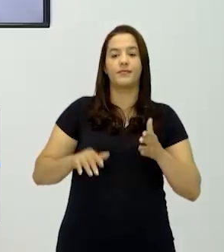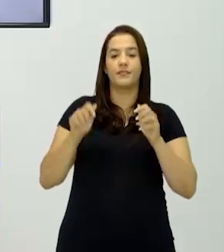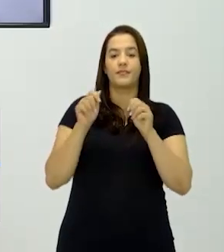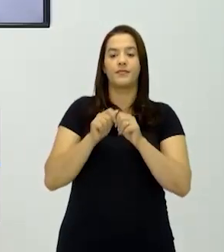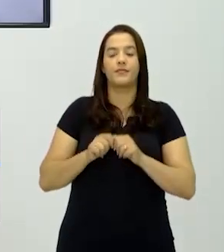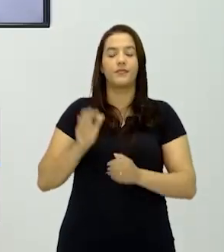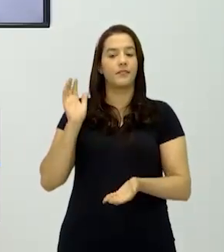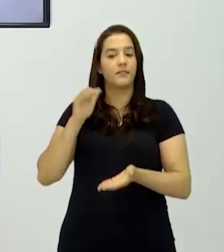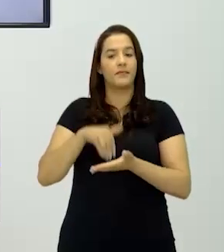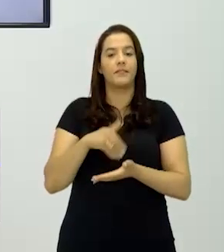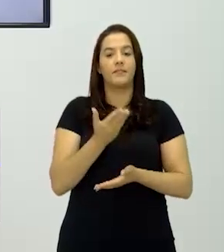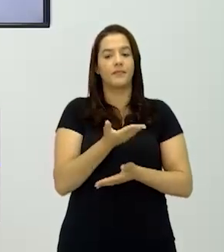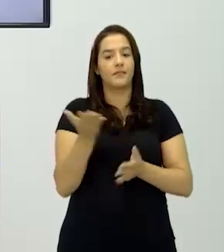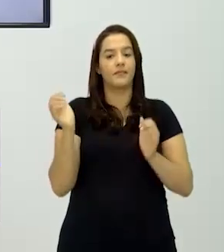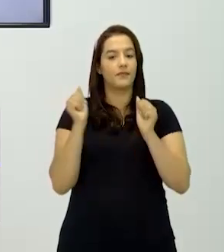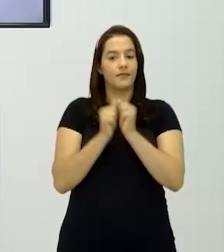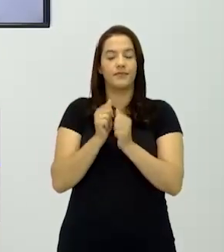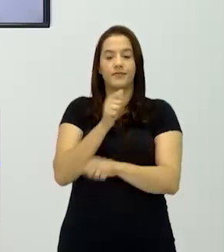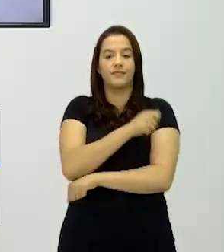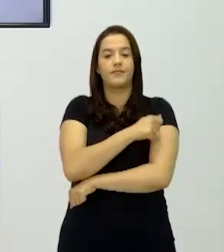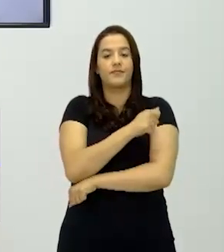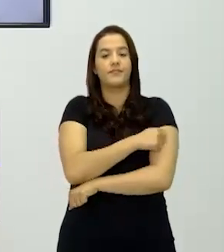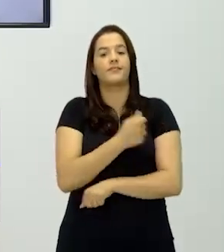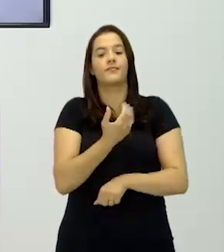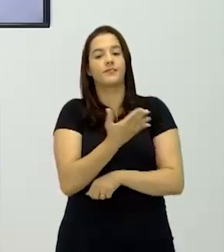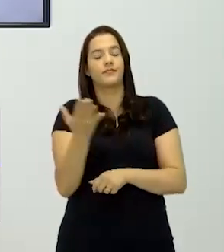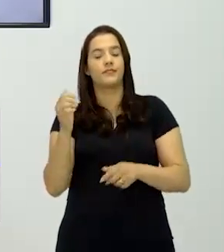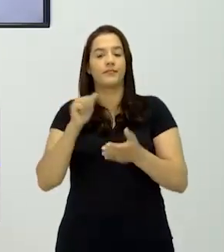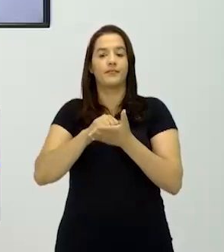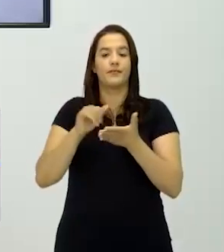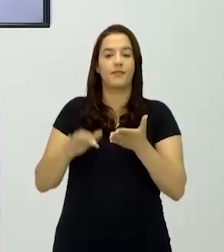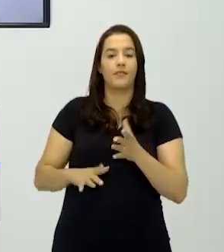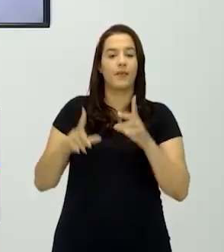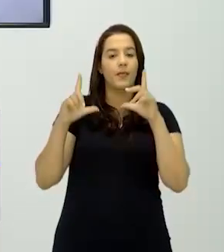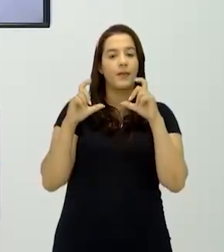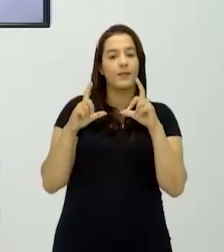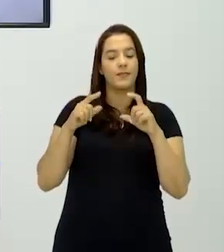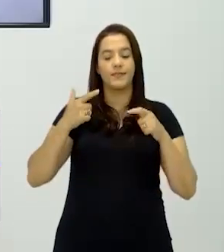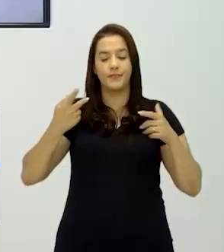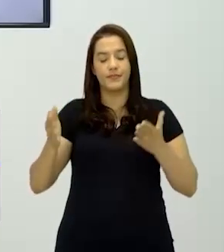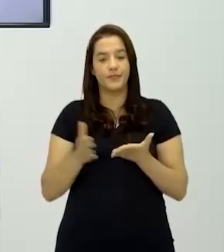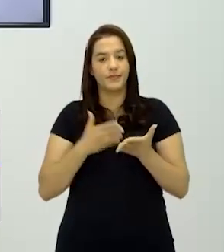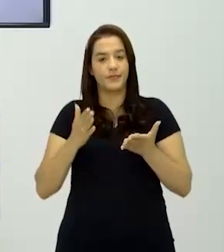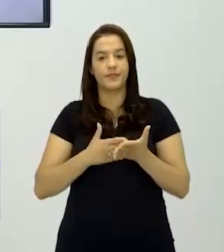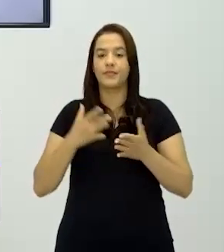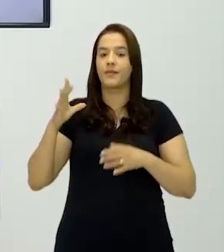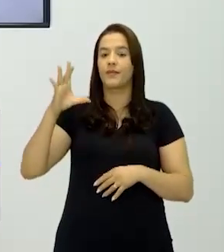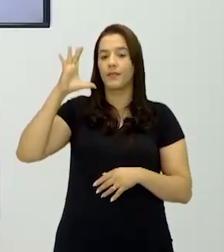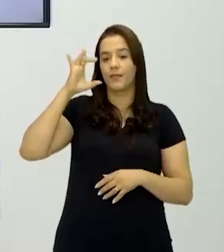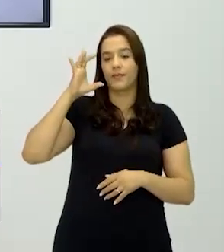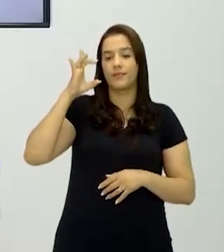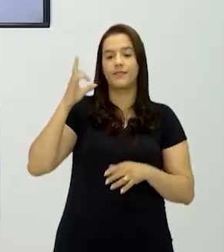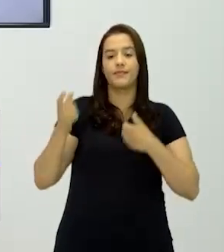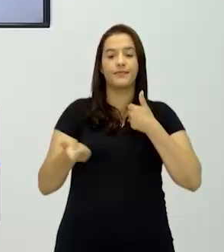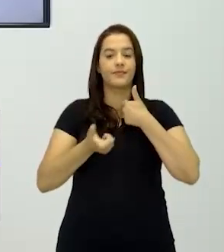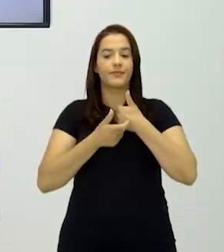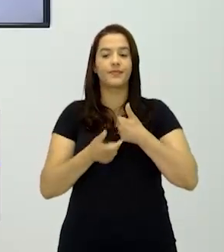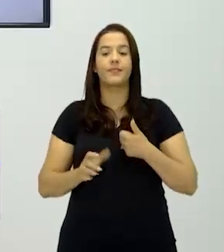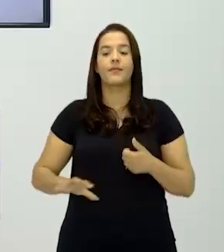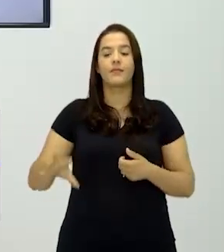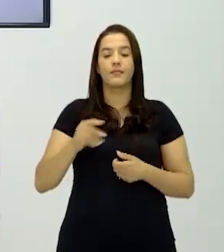feita no final aí. Façam com seus alunos. Os alunos aí que fizeram as atividades, tira foto no seu caderninho, marca a gente lá no Instagram,